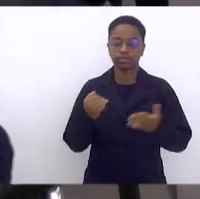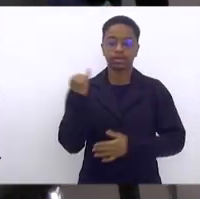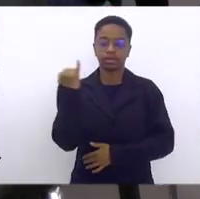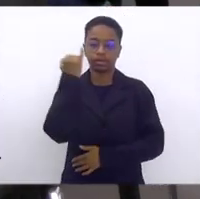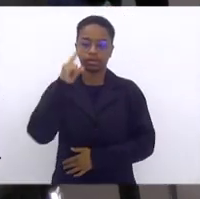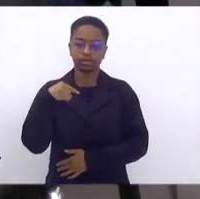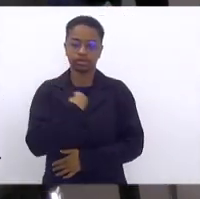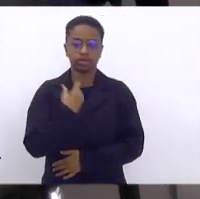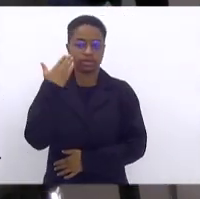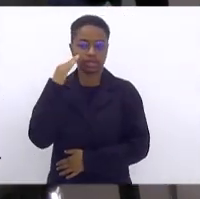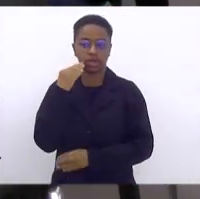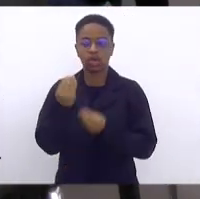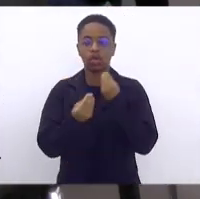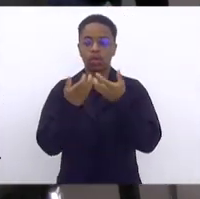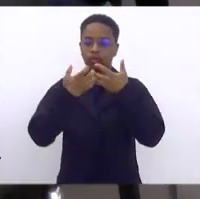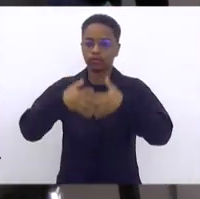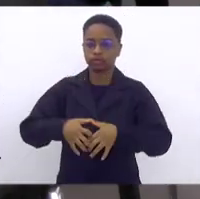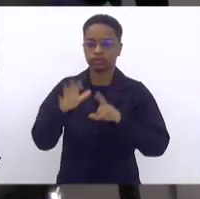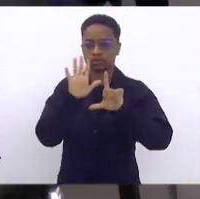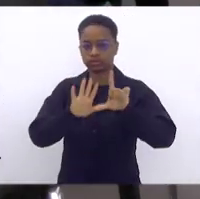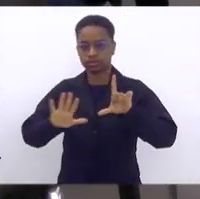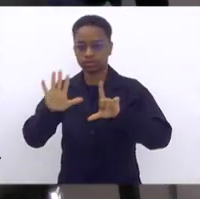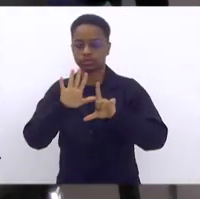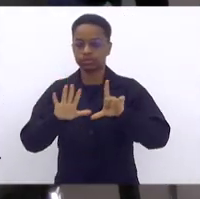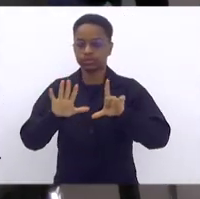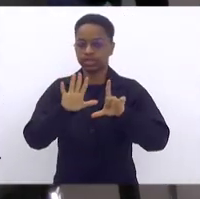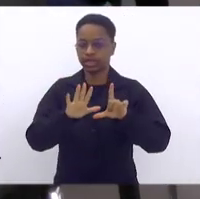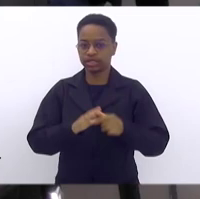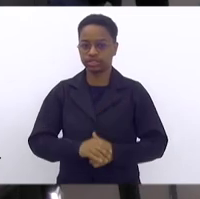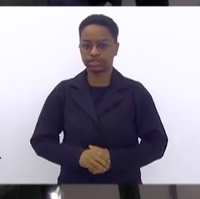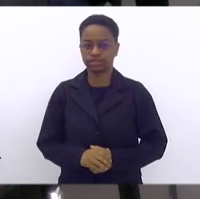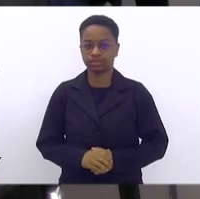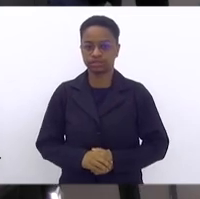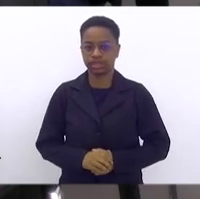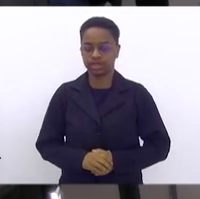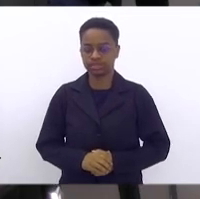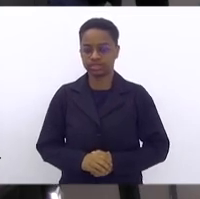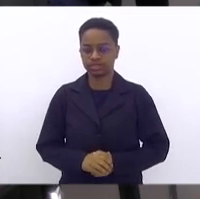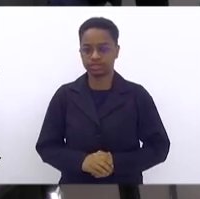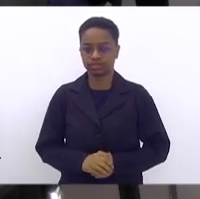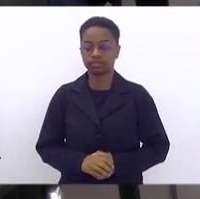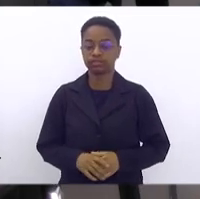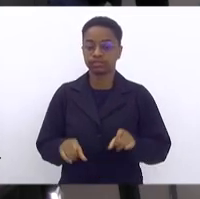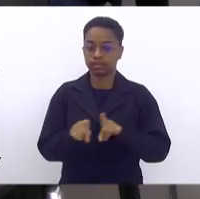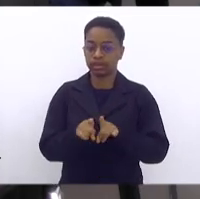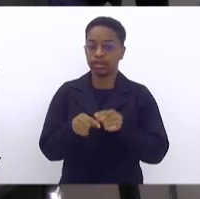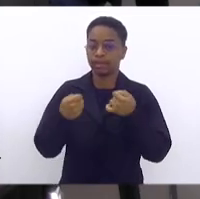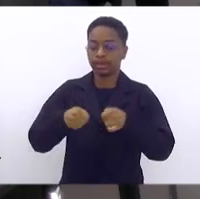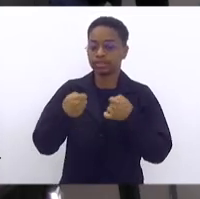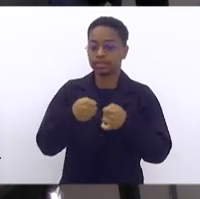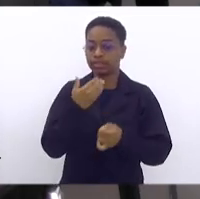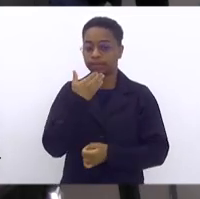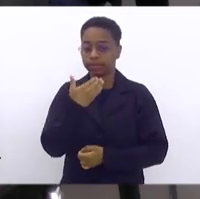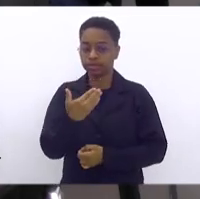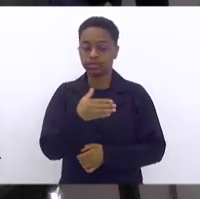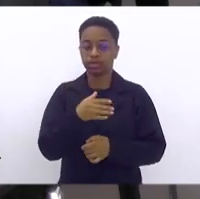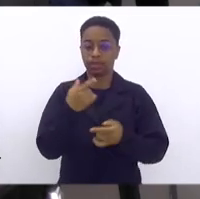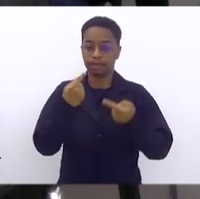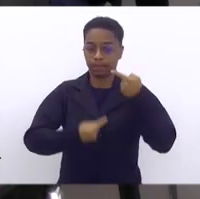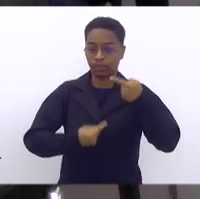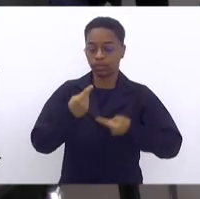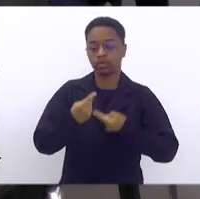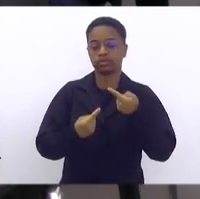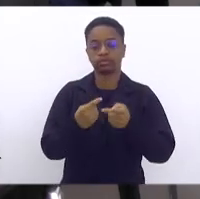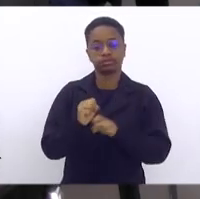aos ataques e às plataformas. É importante também cobrarmos mais no sentido de políticas de transparência em